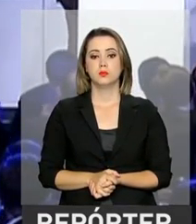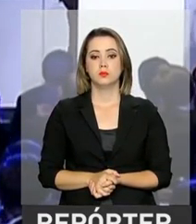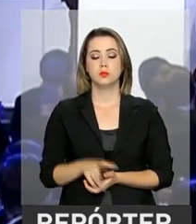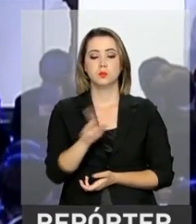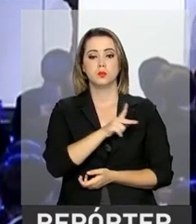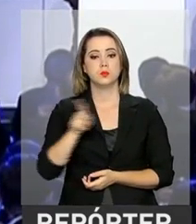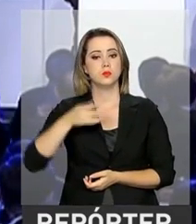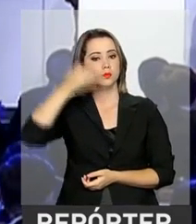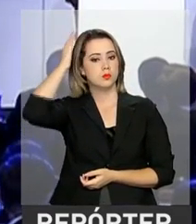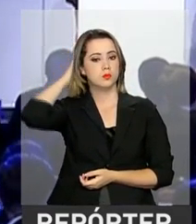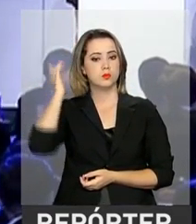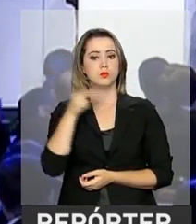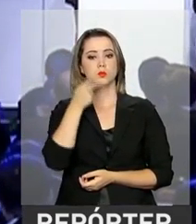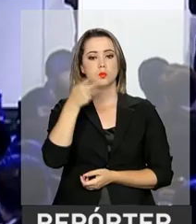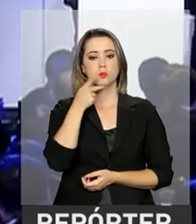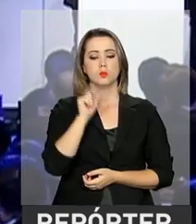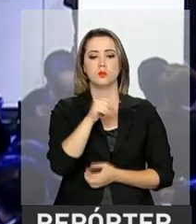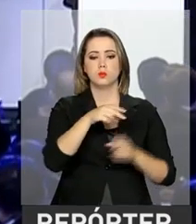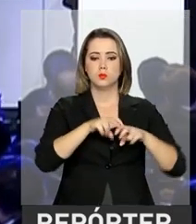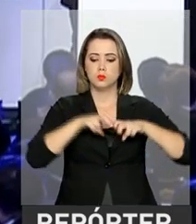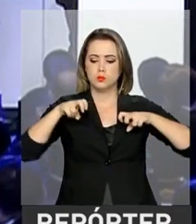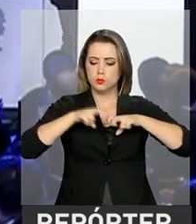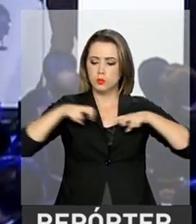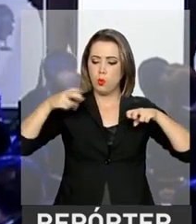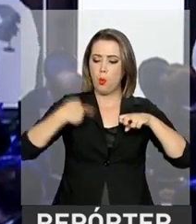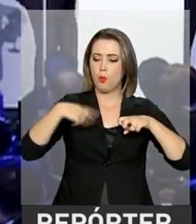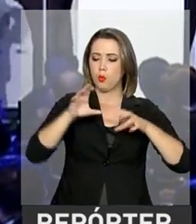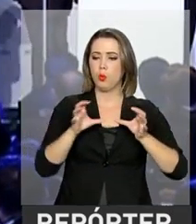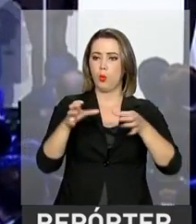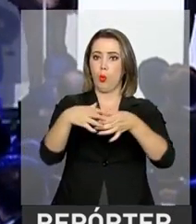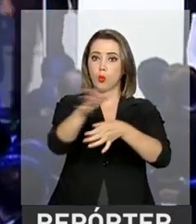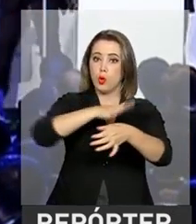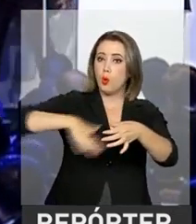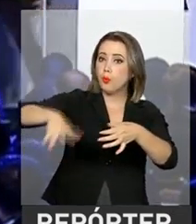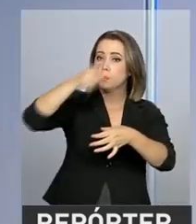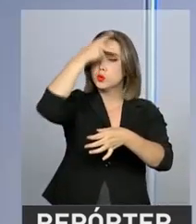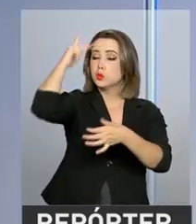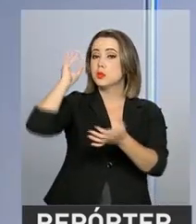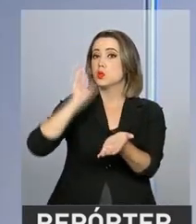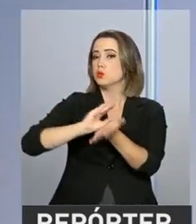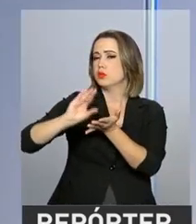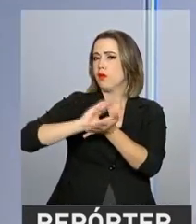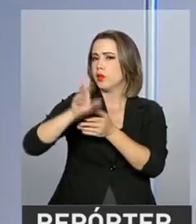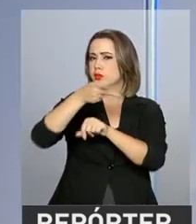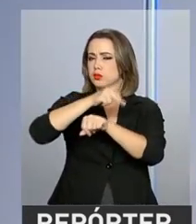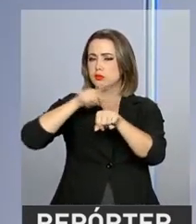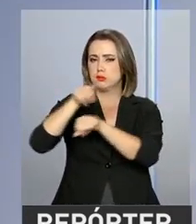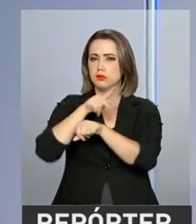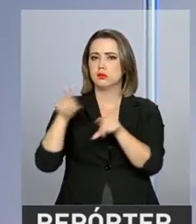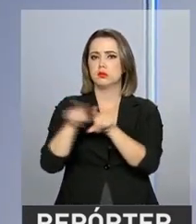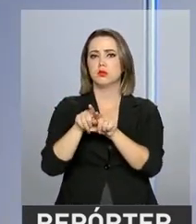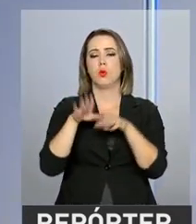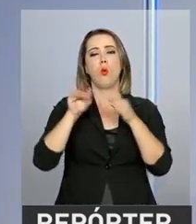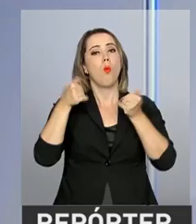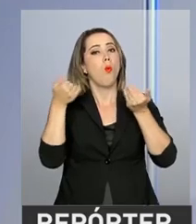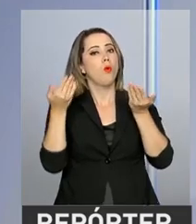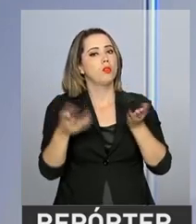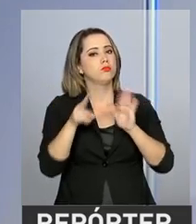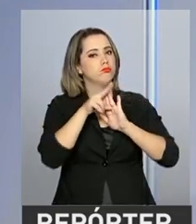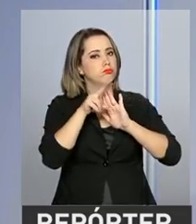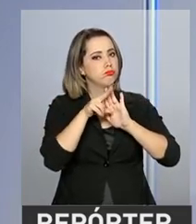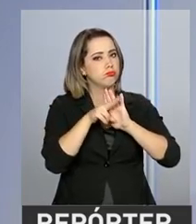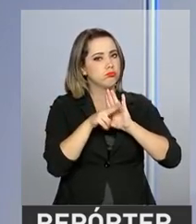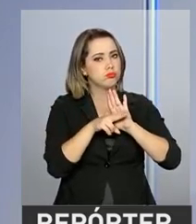O presidente Michel Temer falou para uma plateia formada por investidores internacionais das medidas tomadas para combater a crise